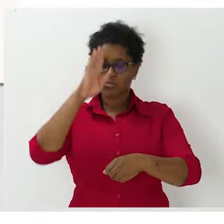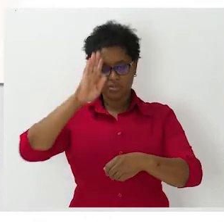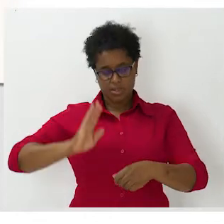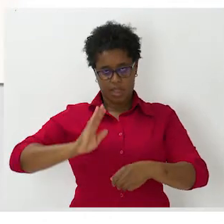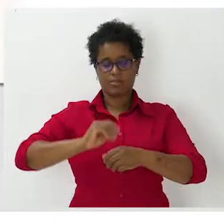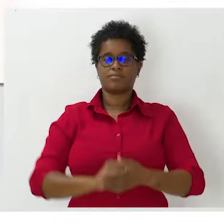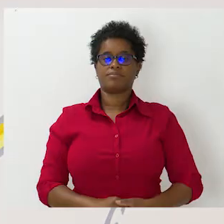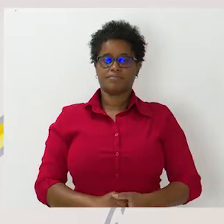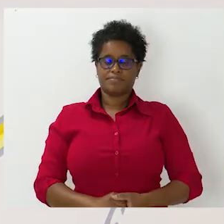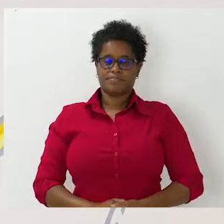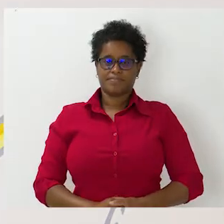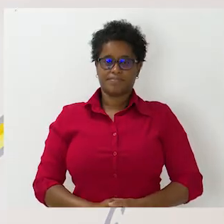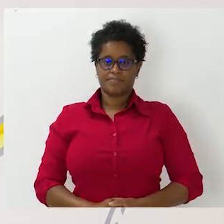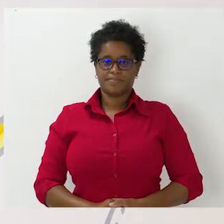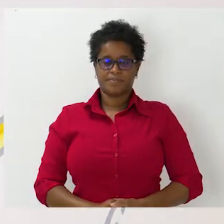militar.